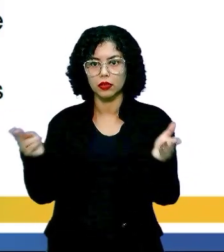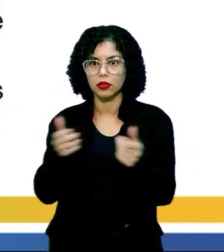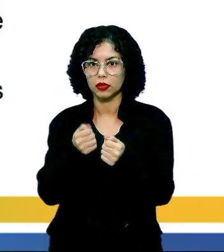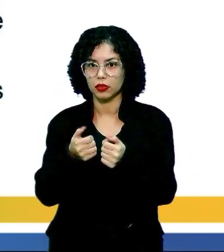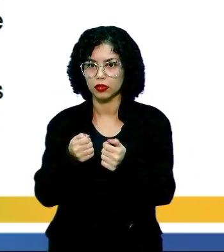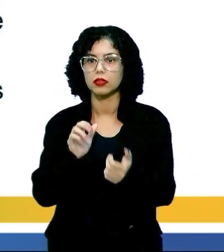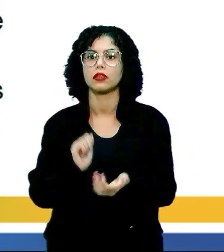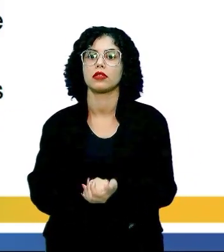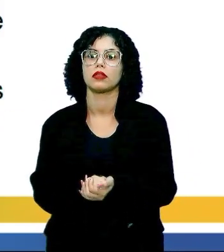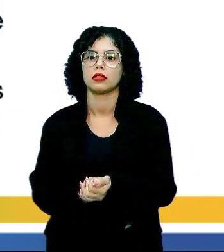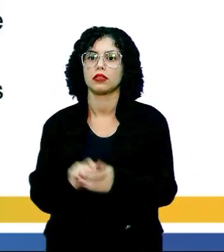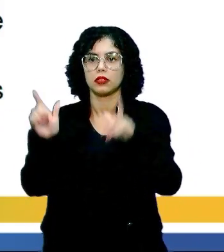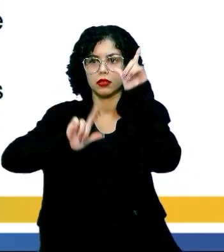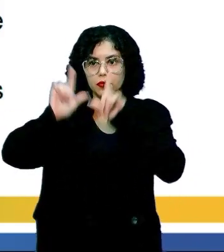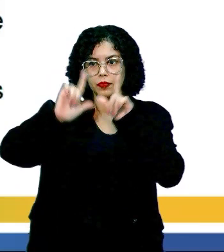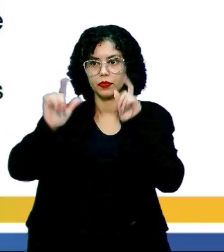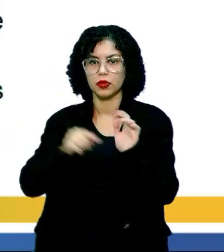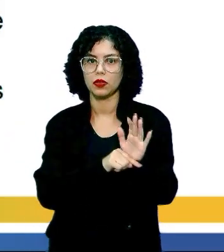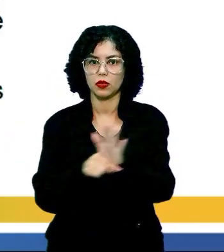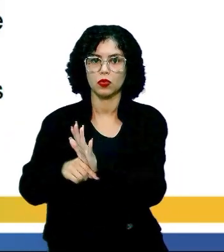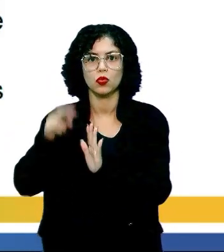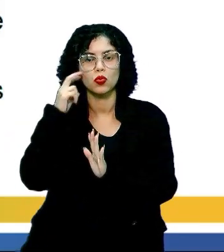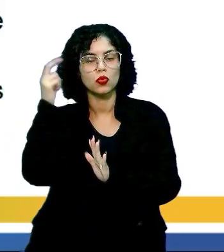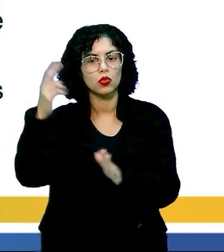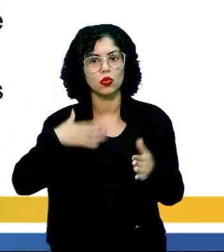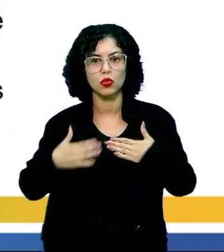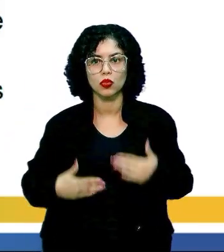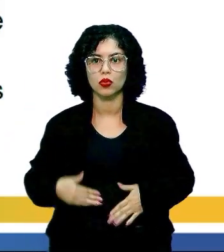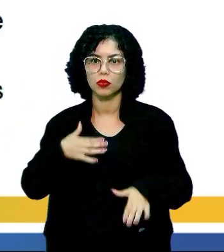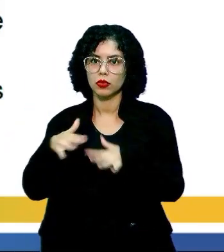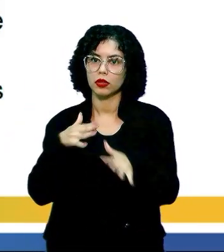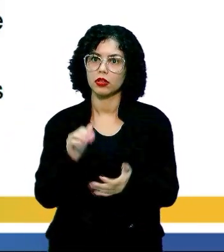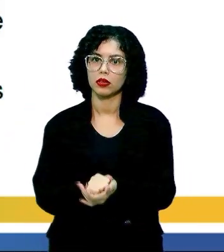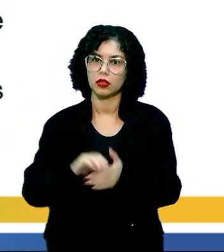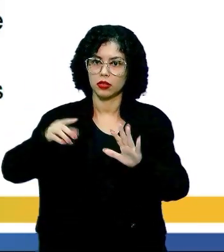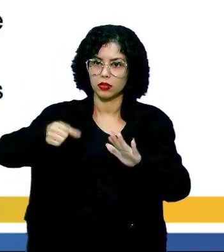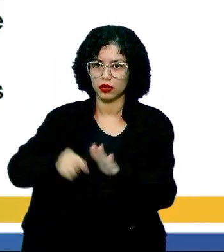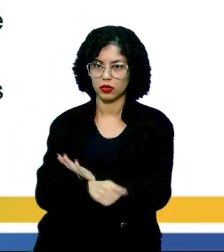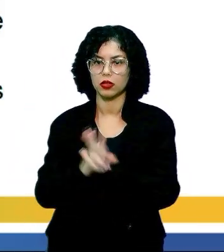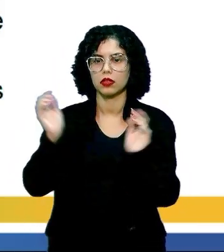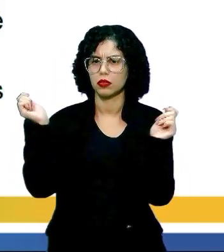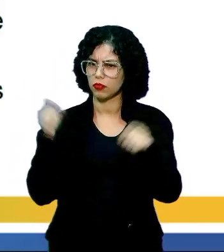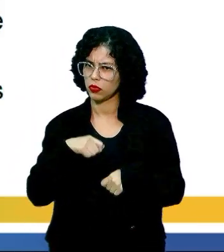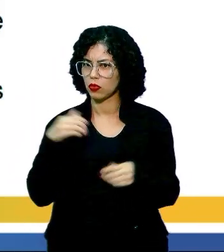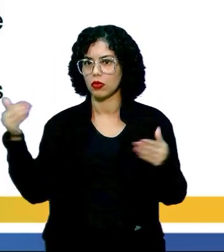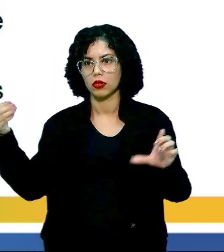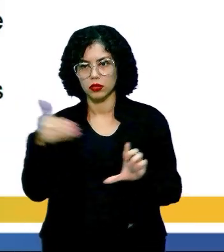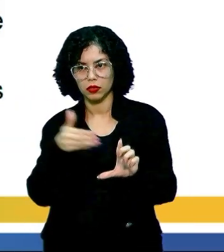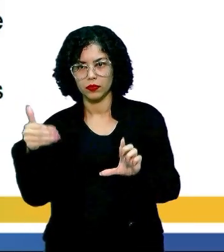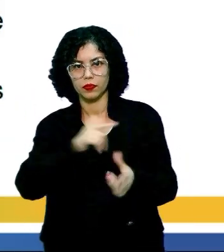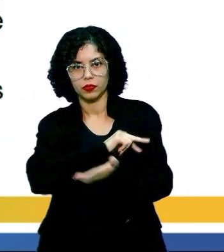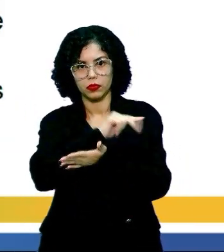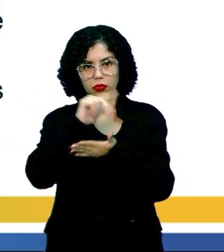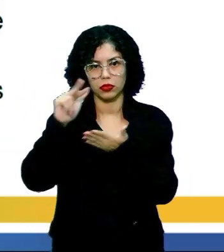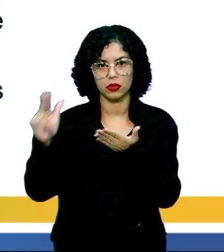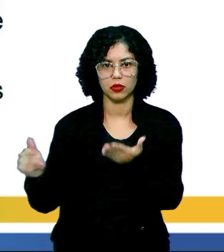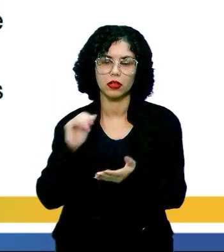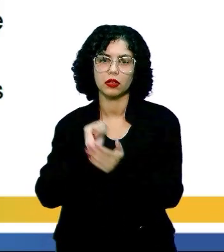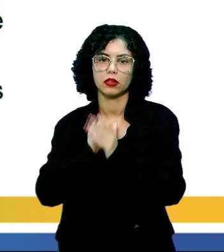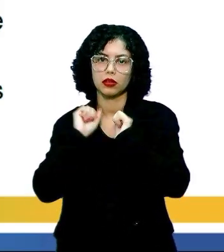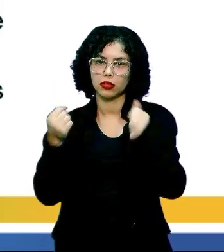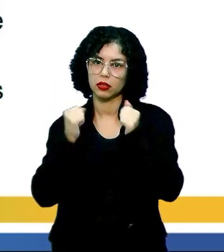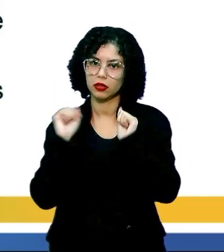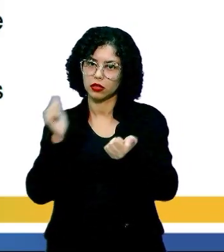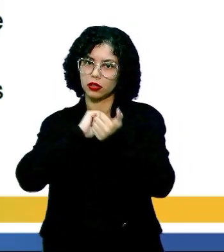videogames High televisão de fundo em ideias sobre a cultura corporal de movimento essa difusão possibilitou o acesso a